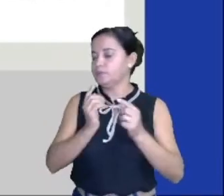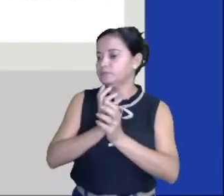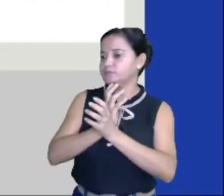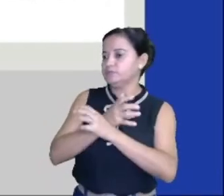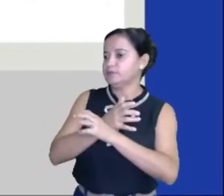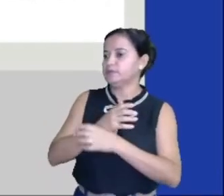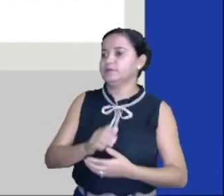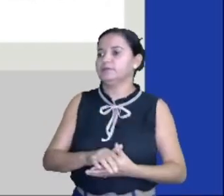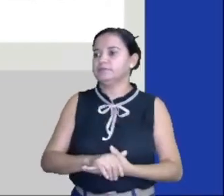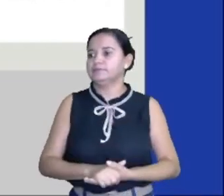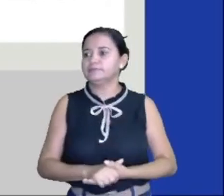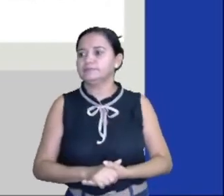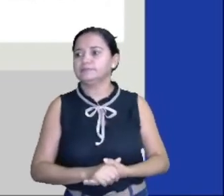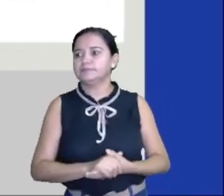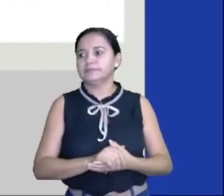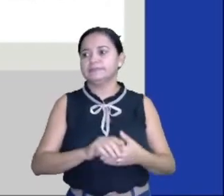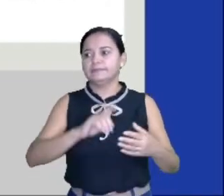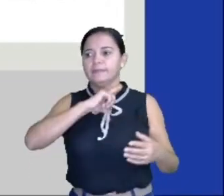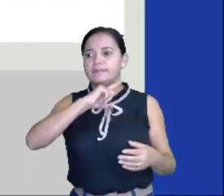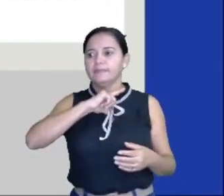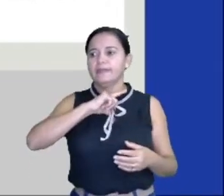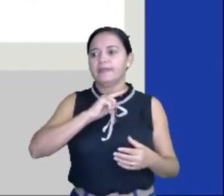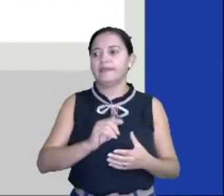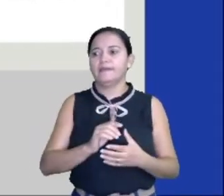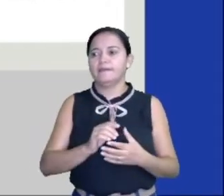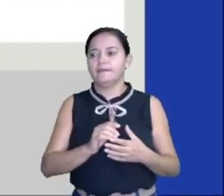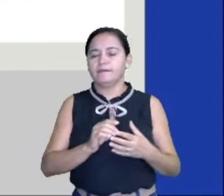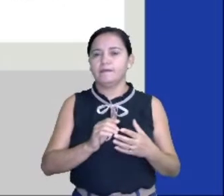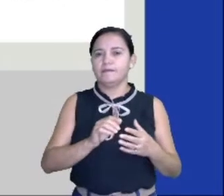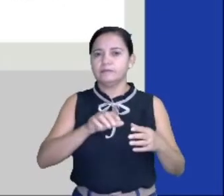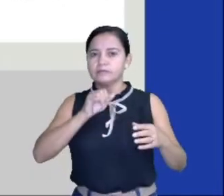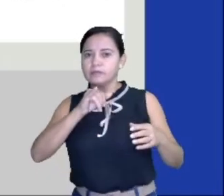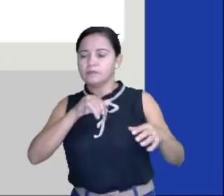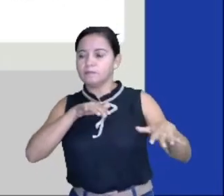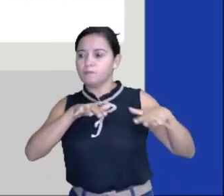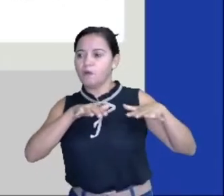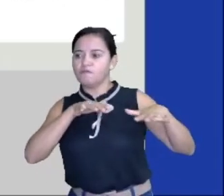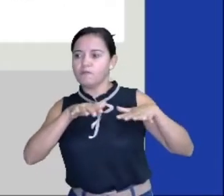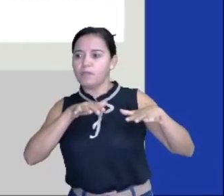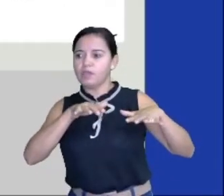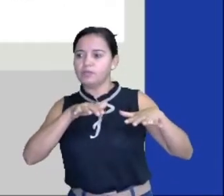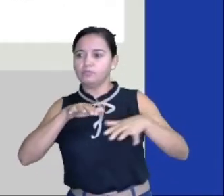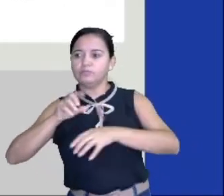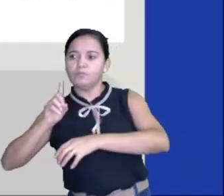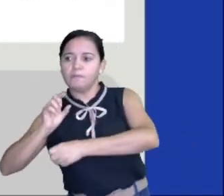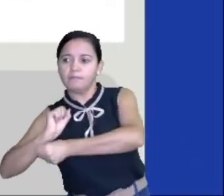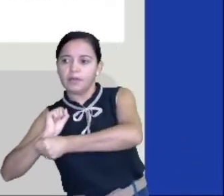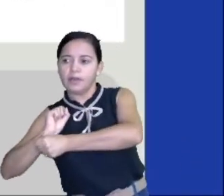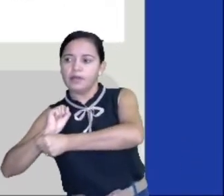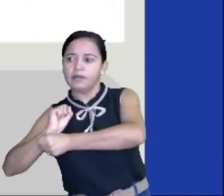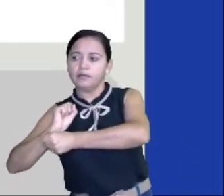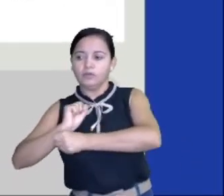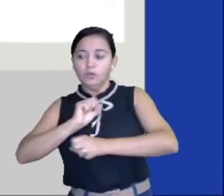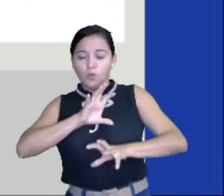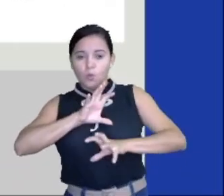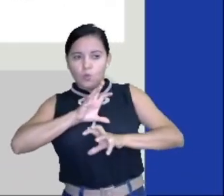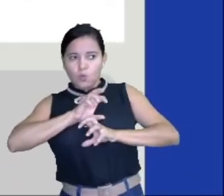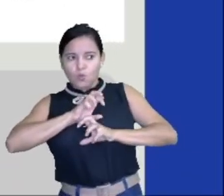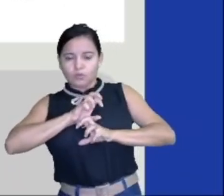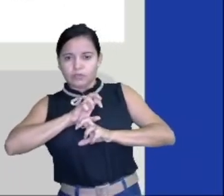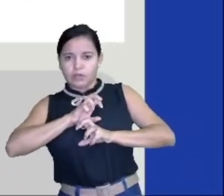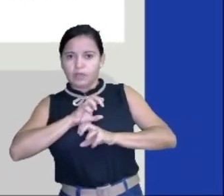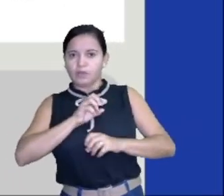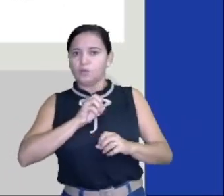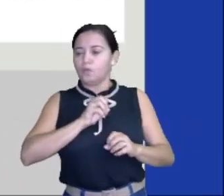pares, que realizam forma antagônica. Quando um faz um movimento, o outro desfaz. Quando um contrai, o outro